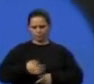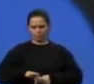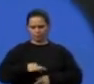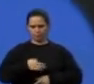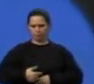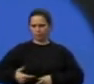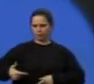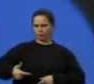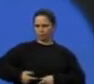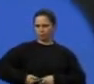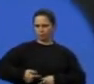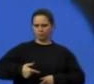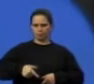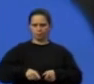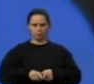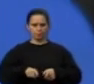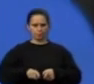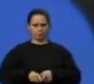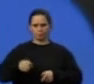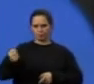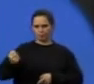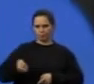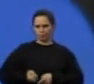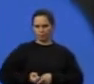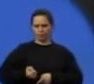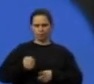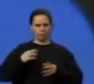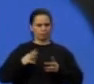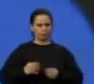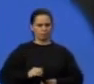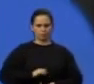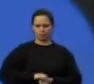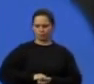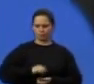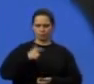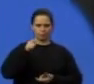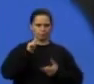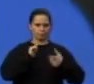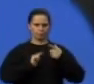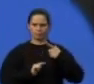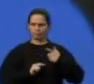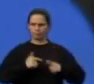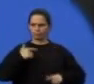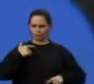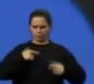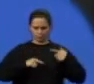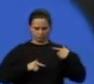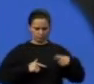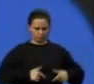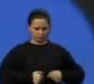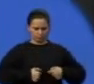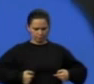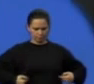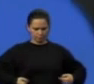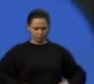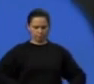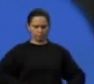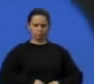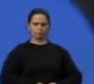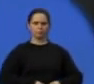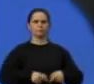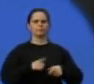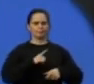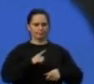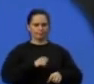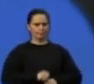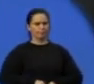arma de fogo ou ferimento por arma branca, todos os órgãos que ficam nesta cavidade, eles podem vir